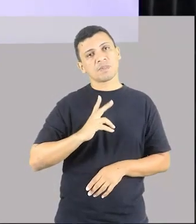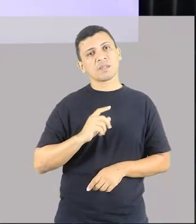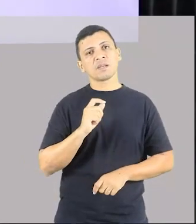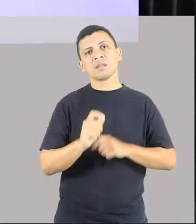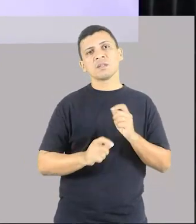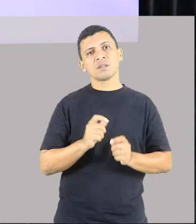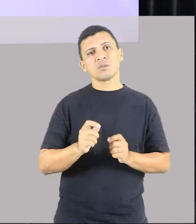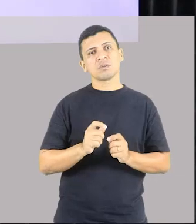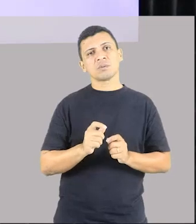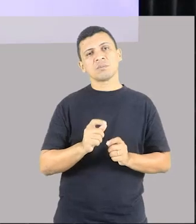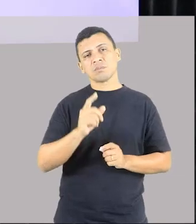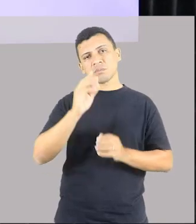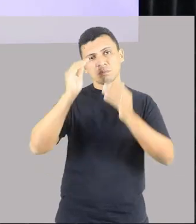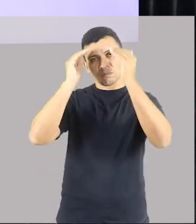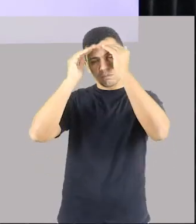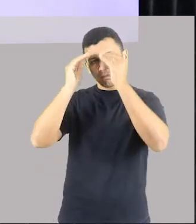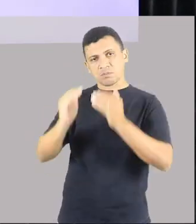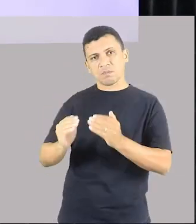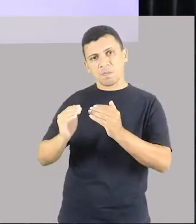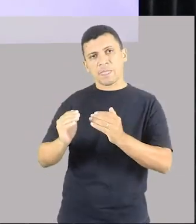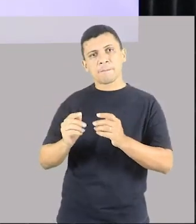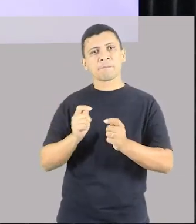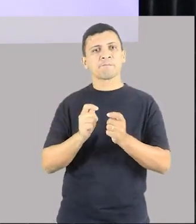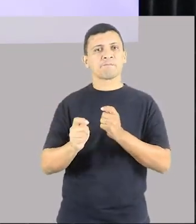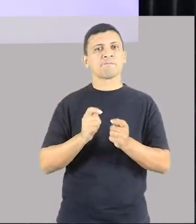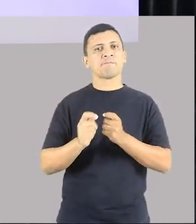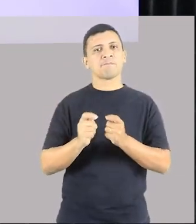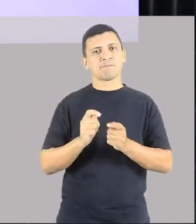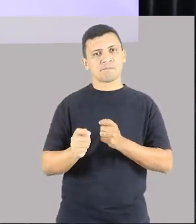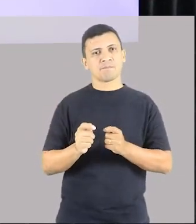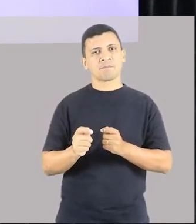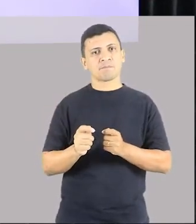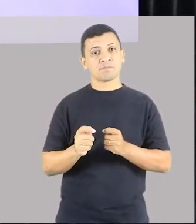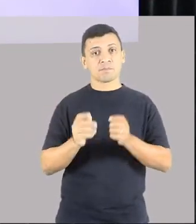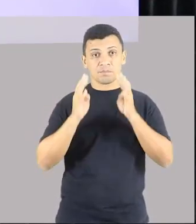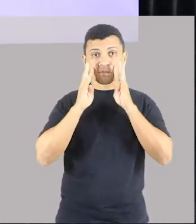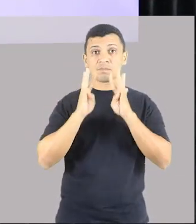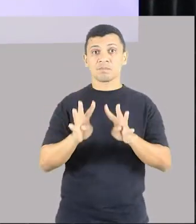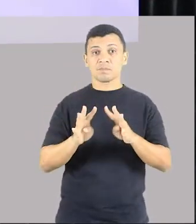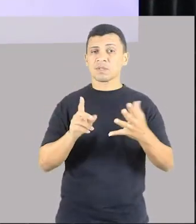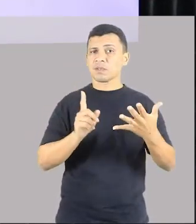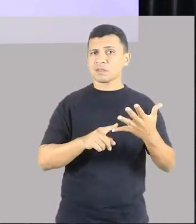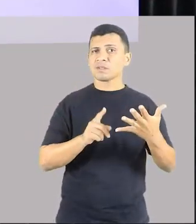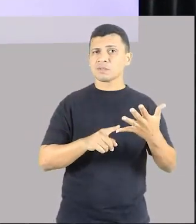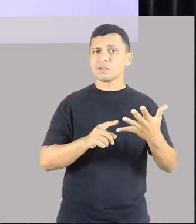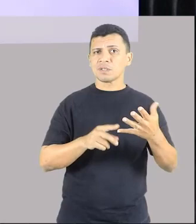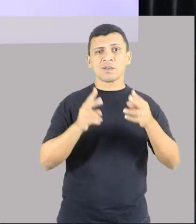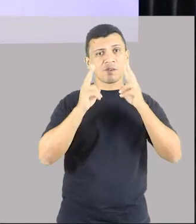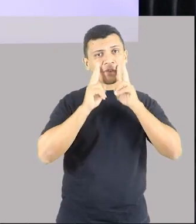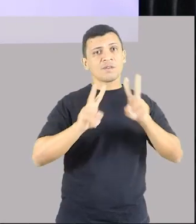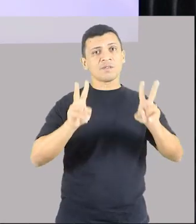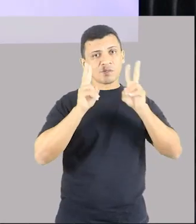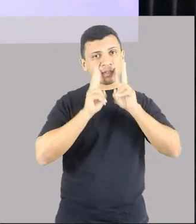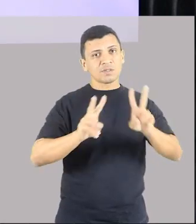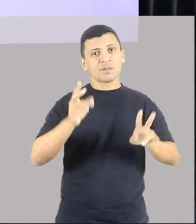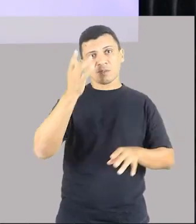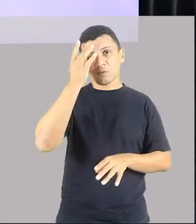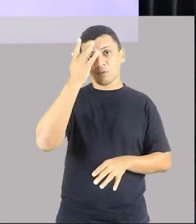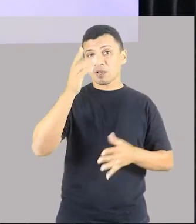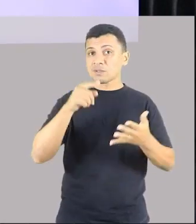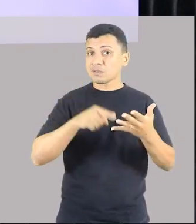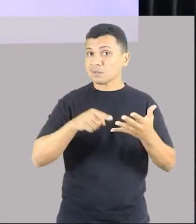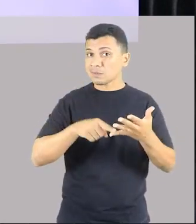disciplina administrativa. E aqui é necessário atenção, esse talvez seja o mais fácil da gente visualizar, mas ele tem uma casca de